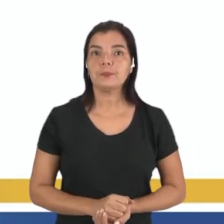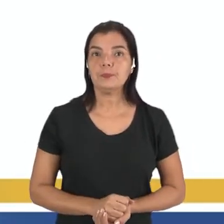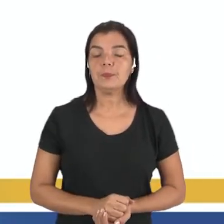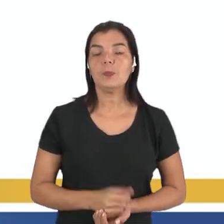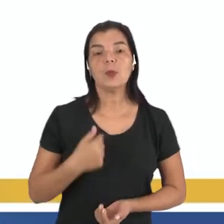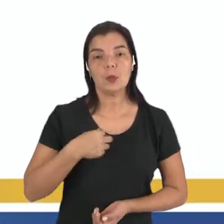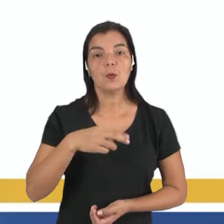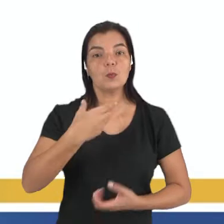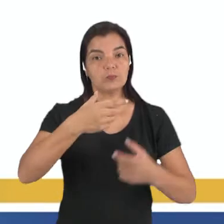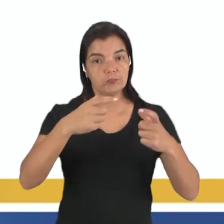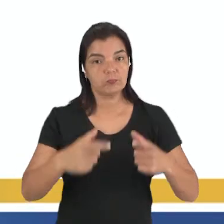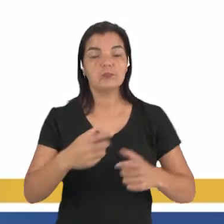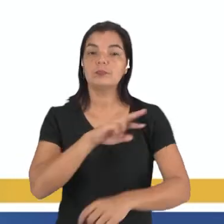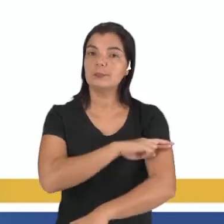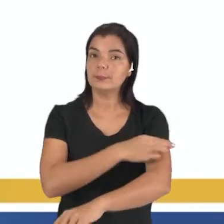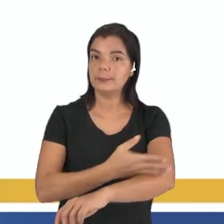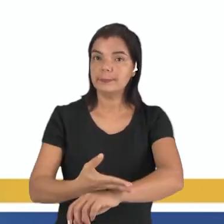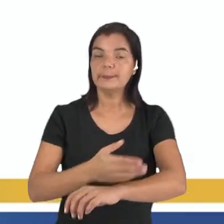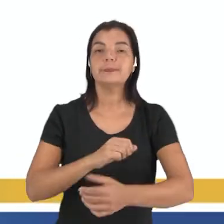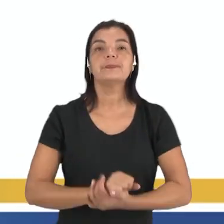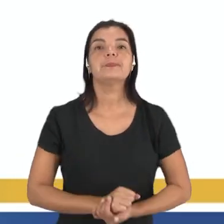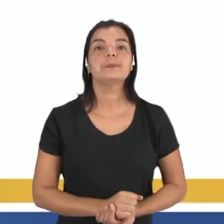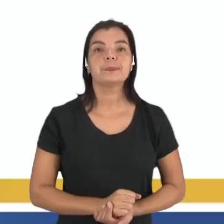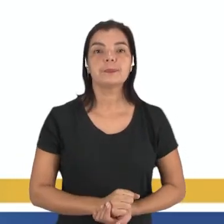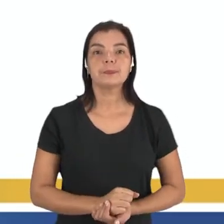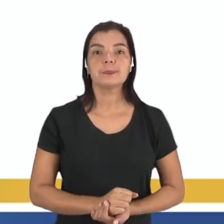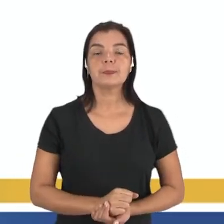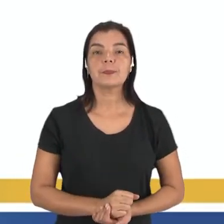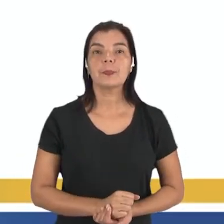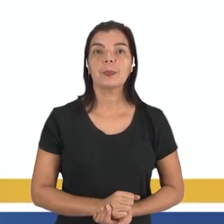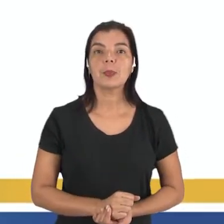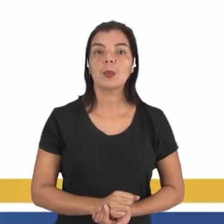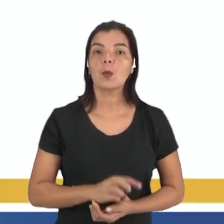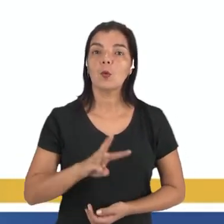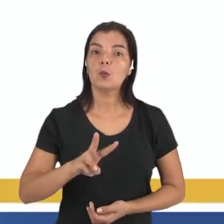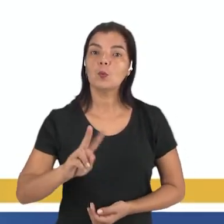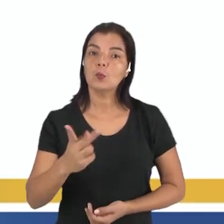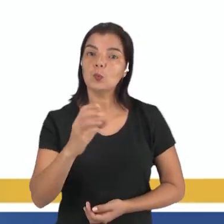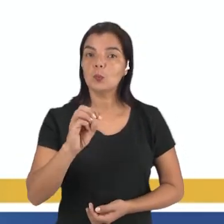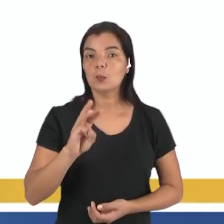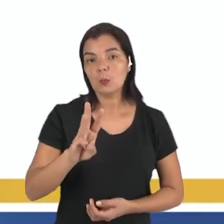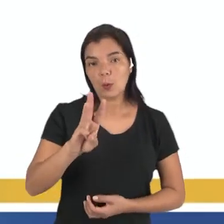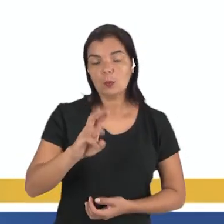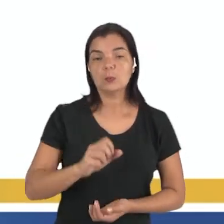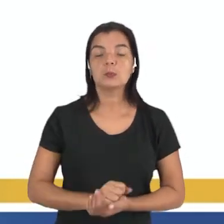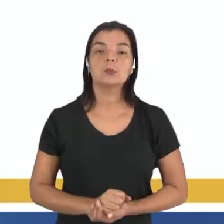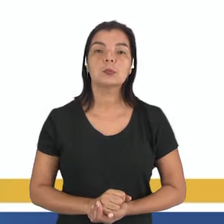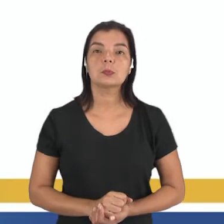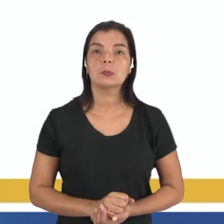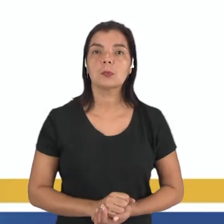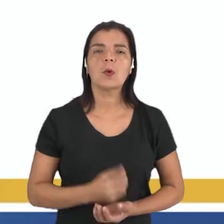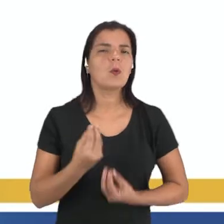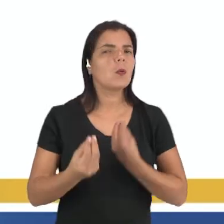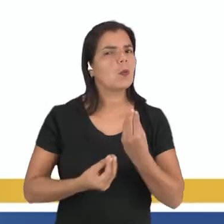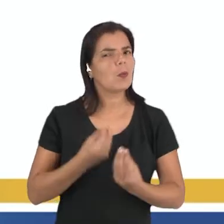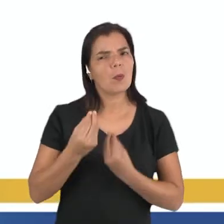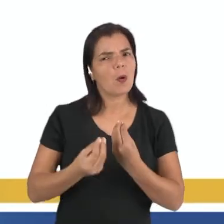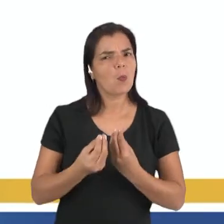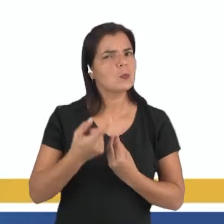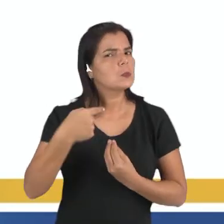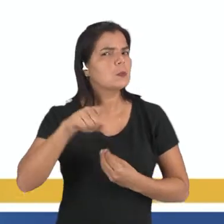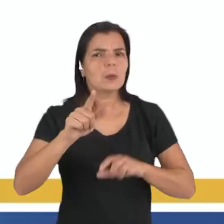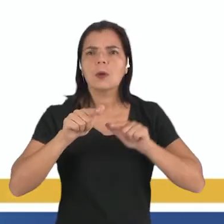Branco, Acre. Eu moro em Rio Branco, Acre. E por último, how do you go to work? Como você vai para